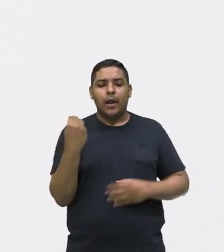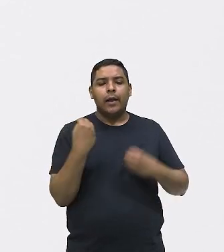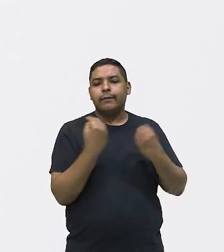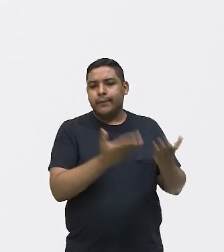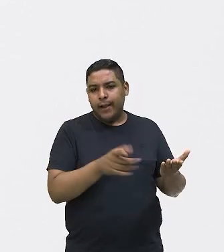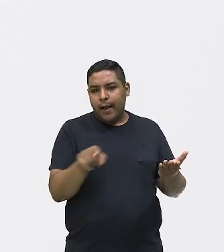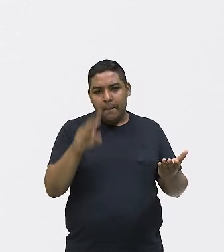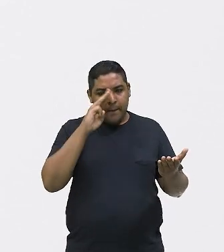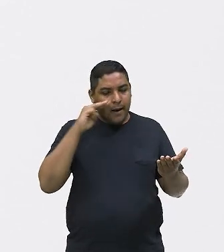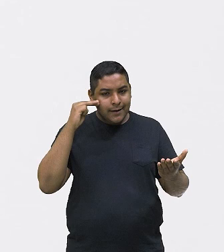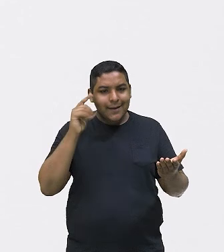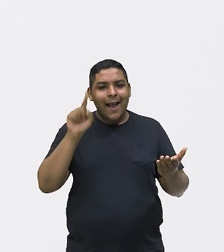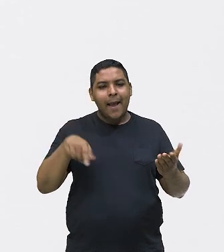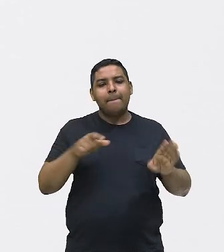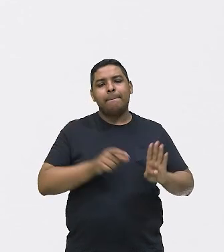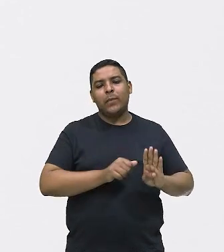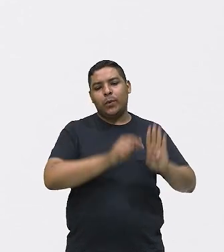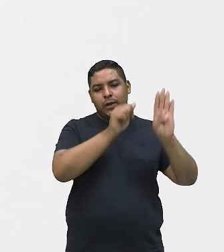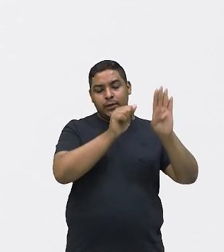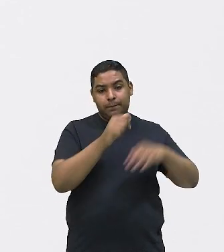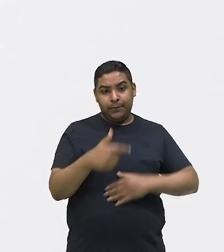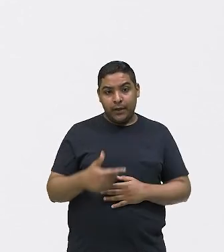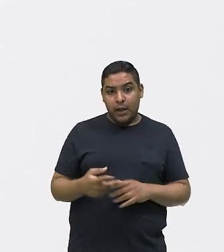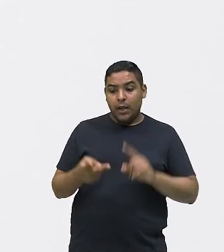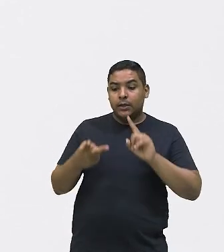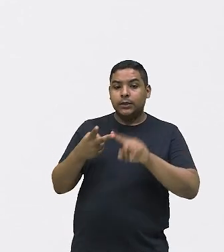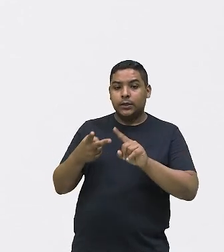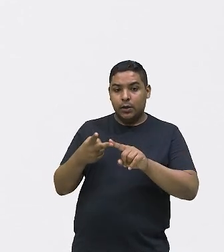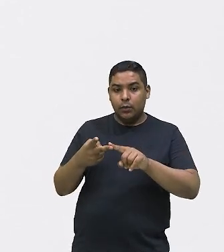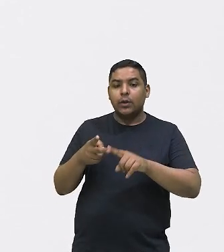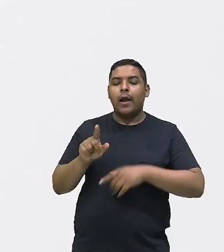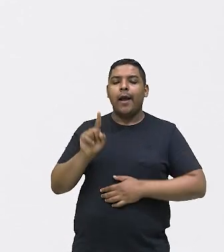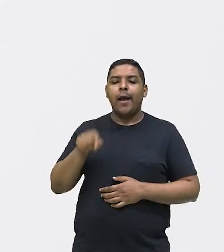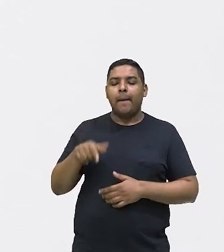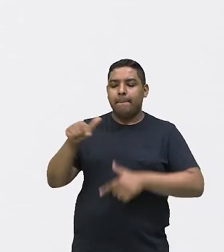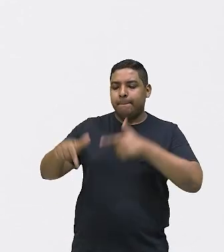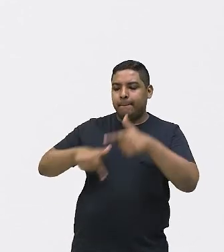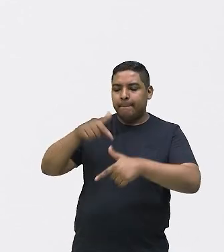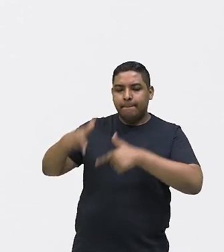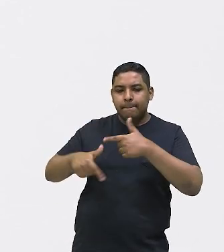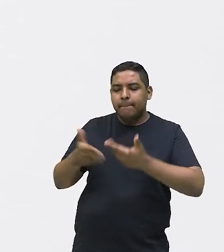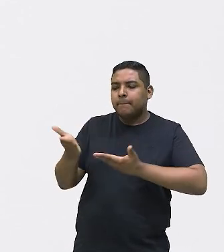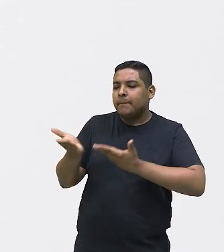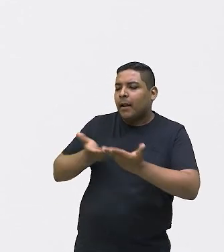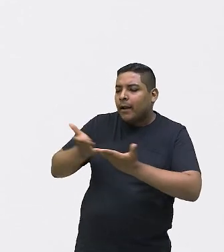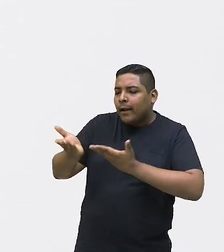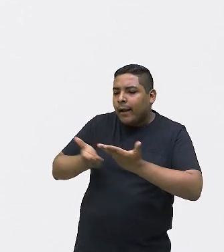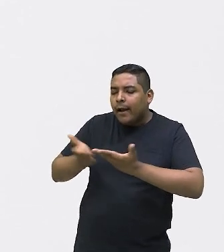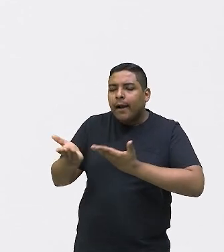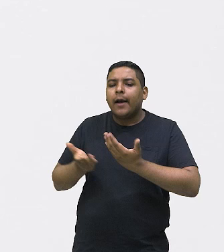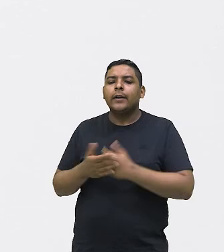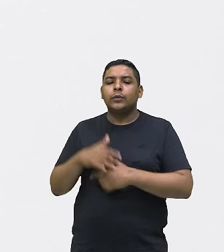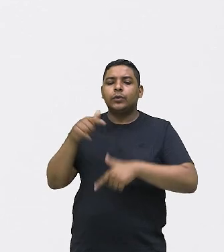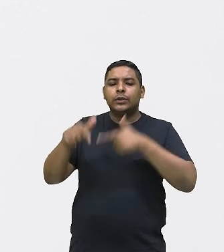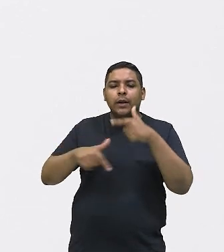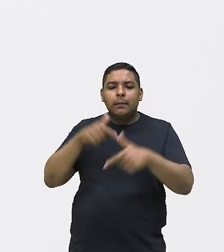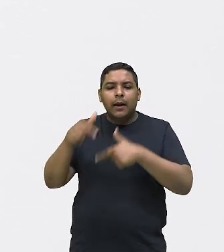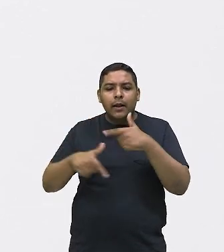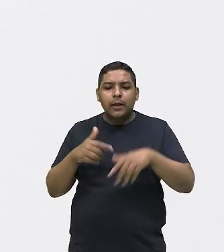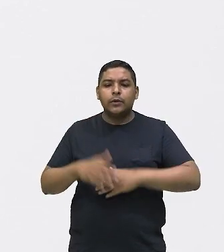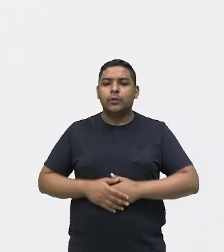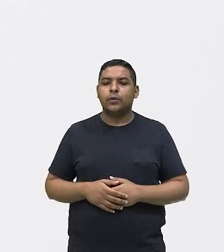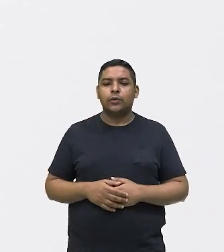os proletários, que são os empregados, os trabalhadores, que só